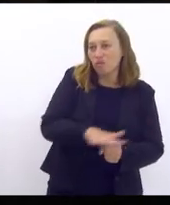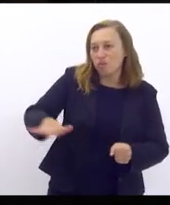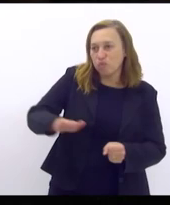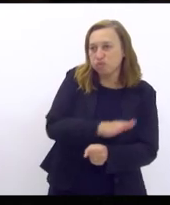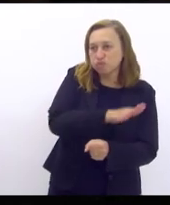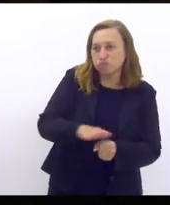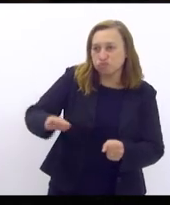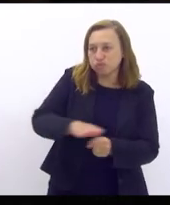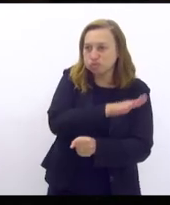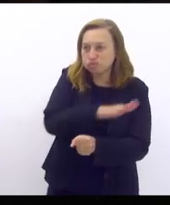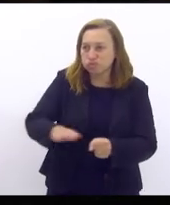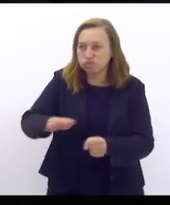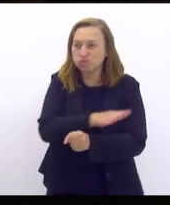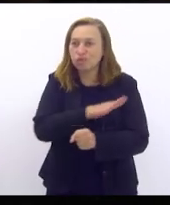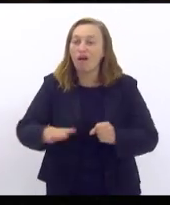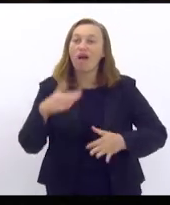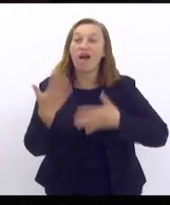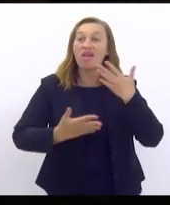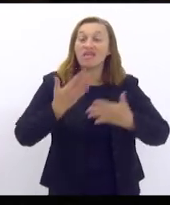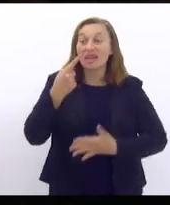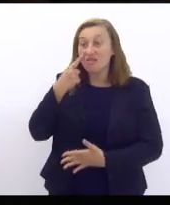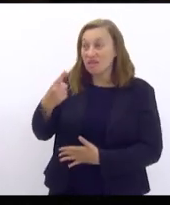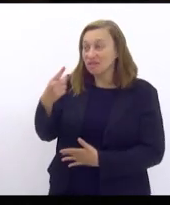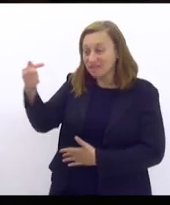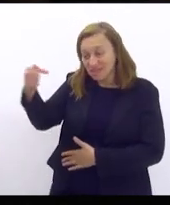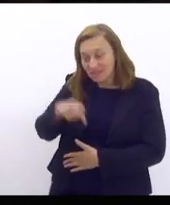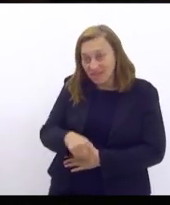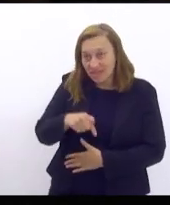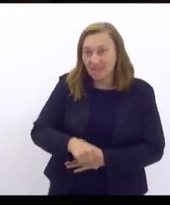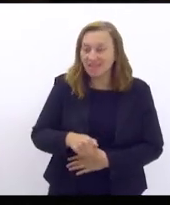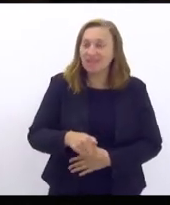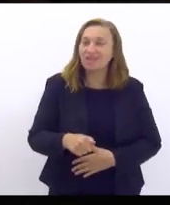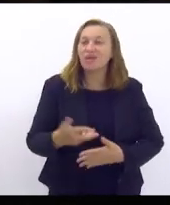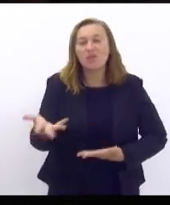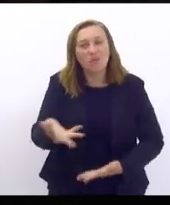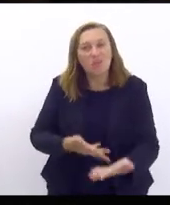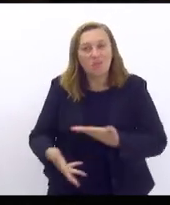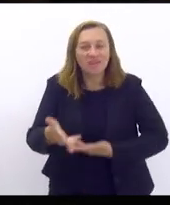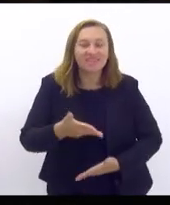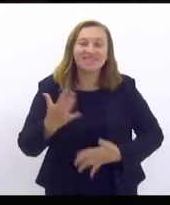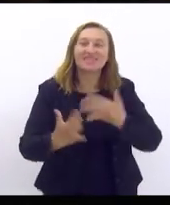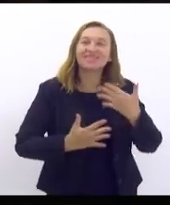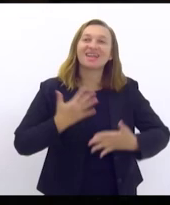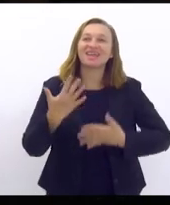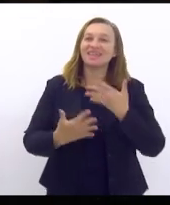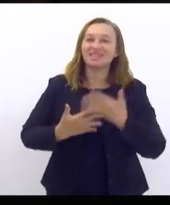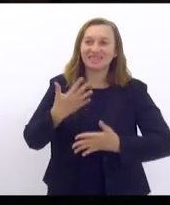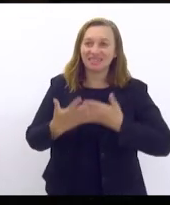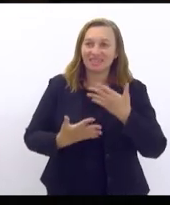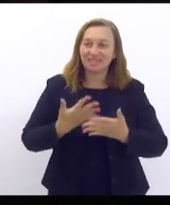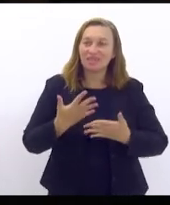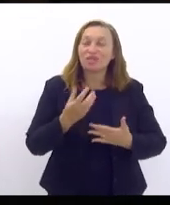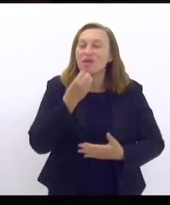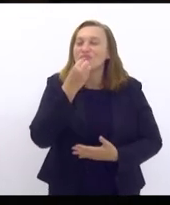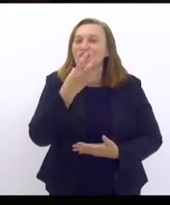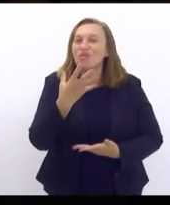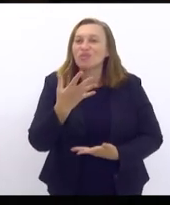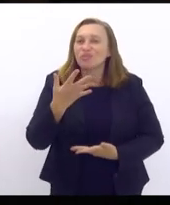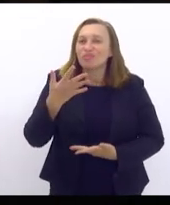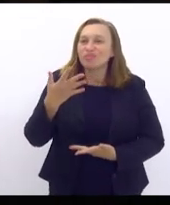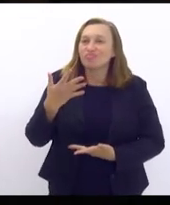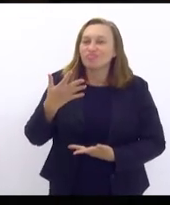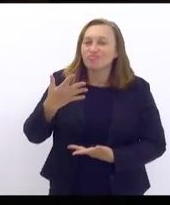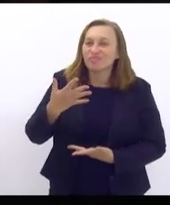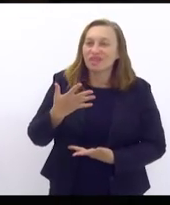Muita alegria de ter vocês aqui, trazendo e compartilhando essa alegria. E como é gostoso, né, Tia